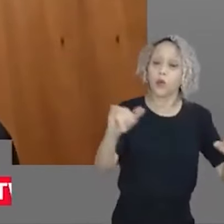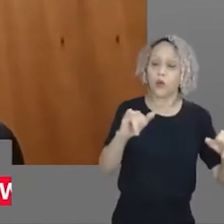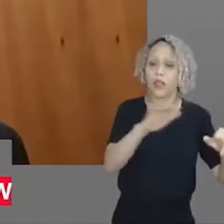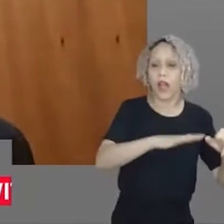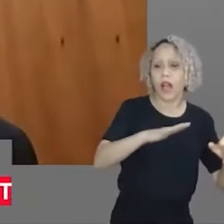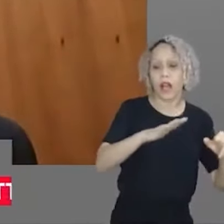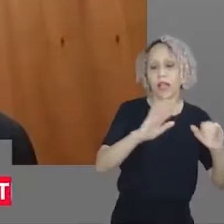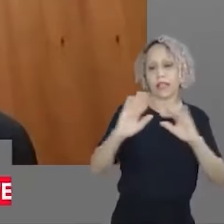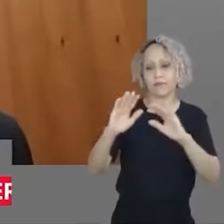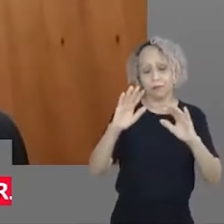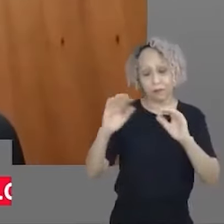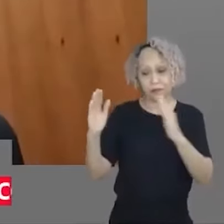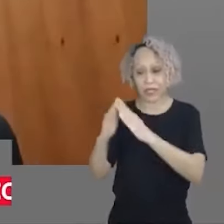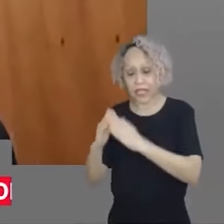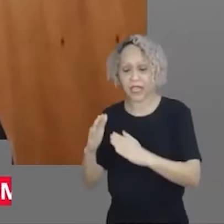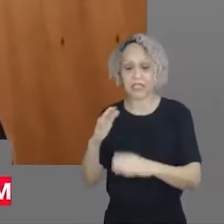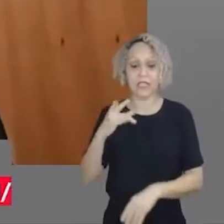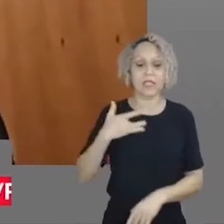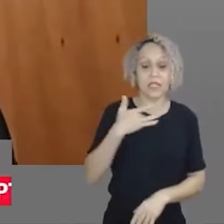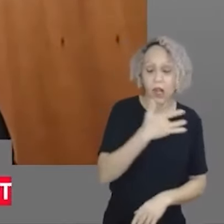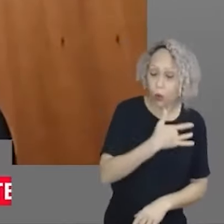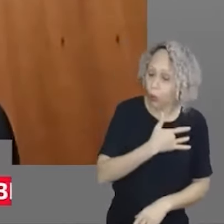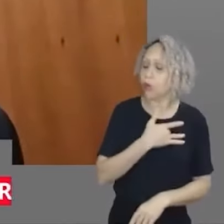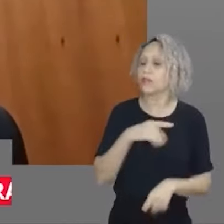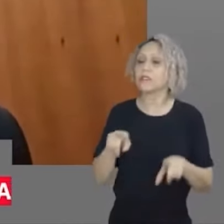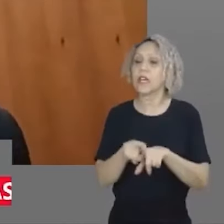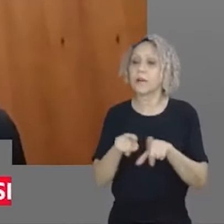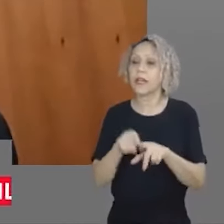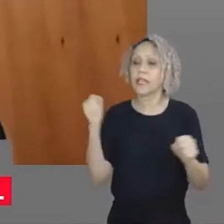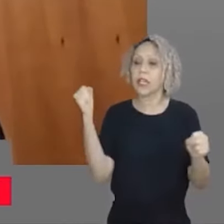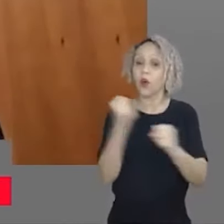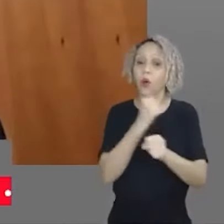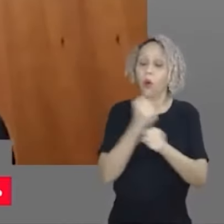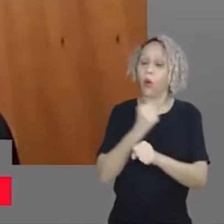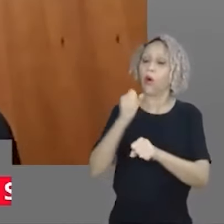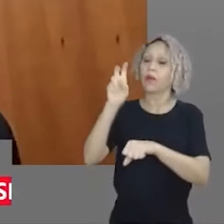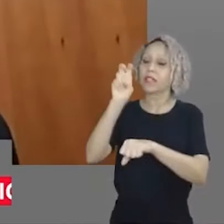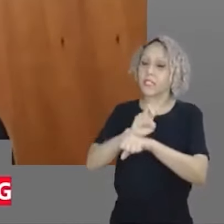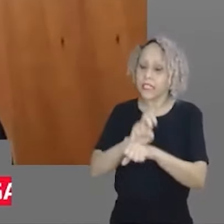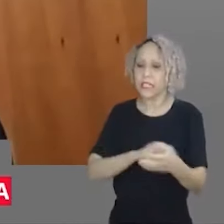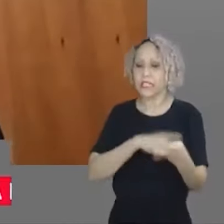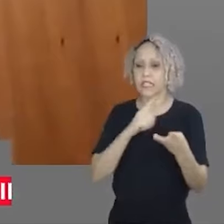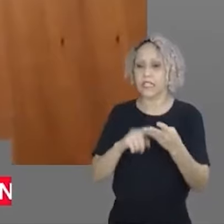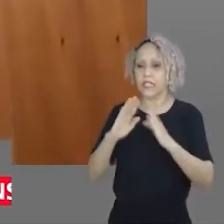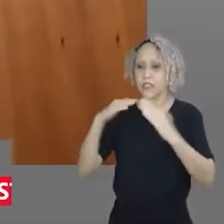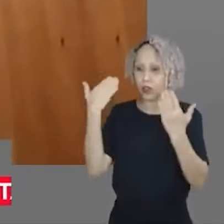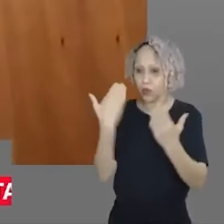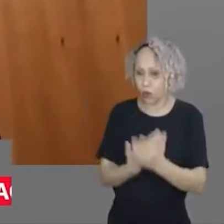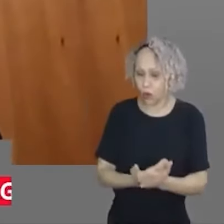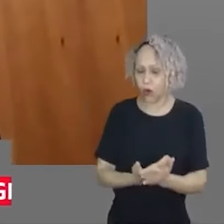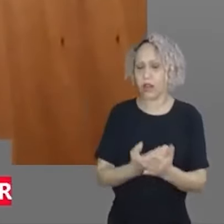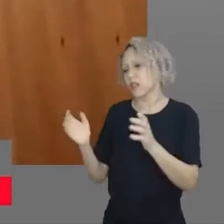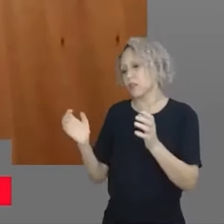nós tivemos anúncios também de obras que já foram realizadas na área de creches, de escolas, de recuperação na área